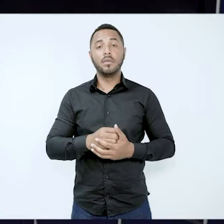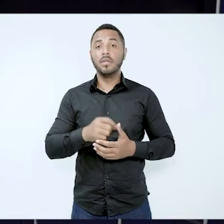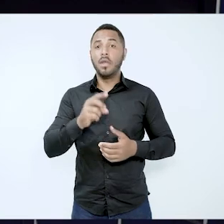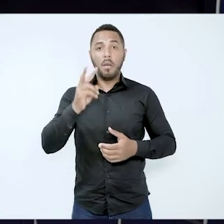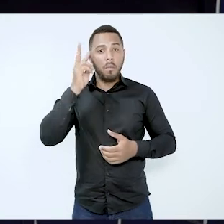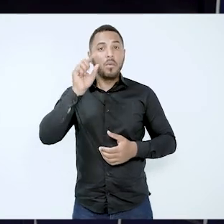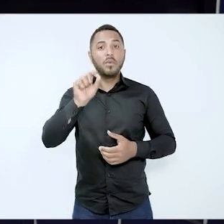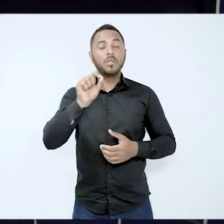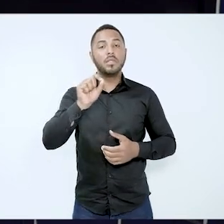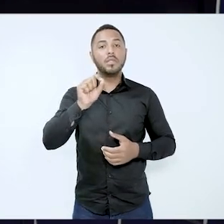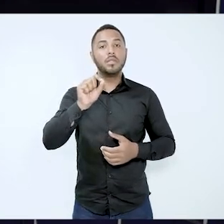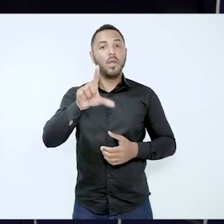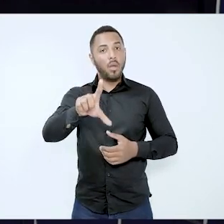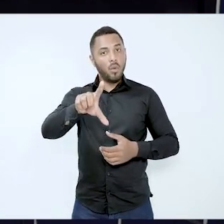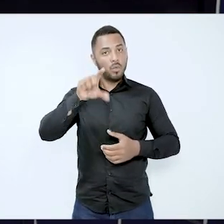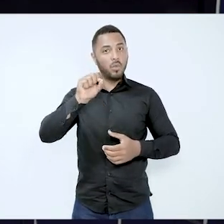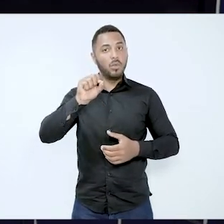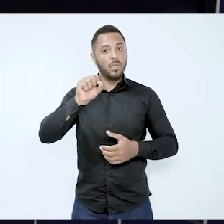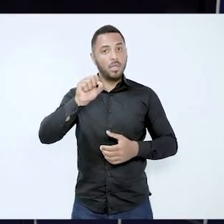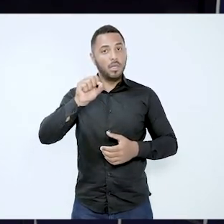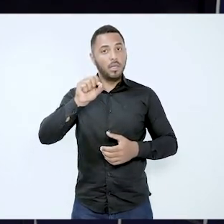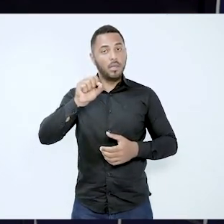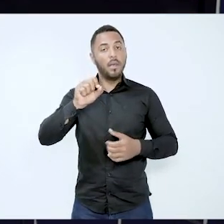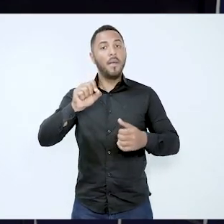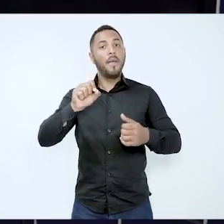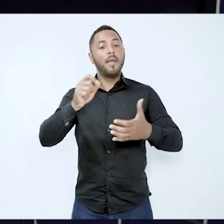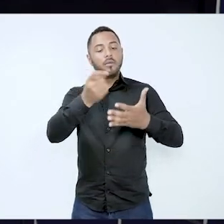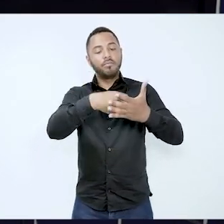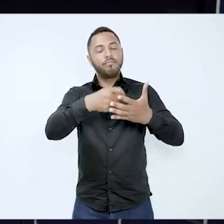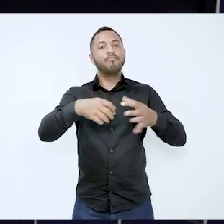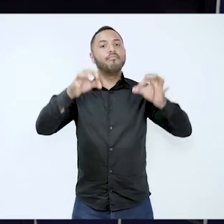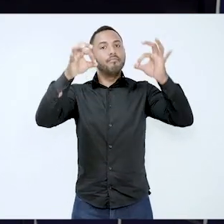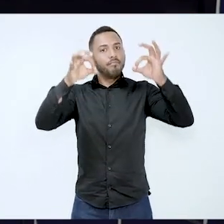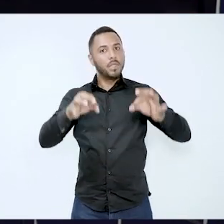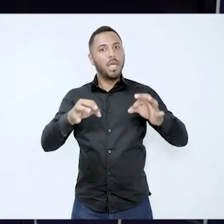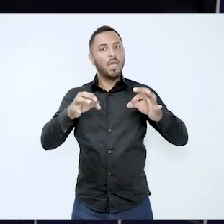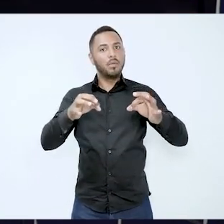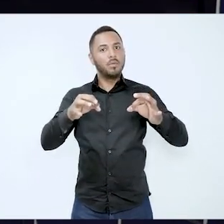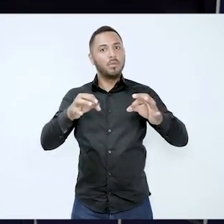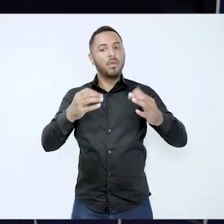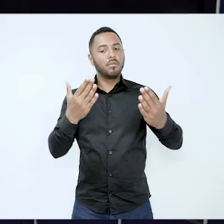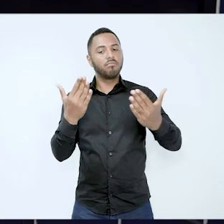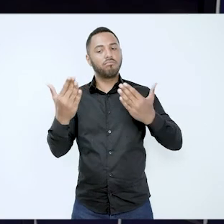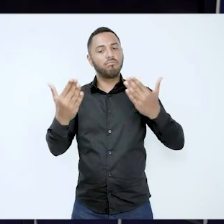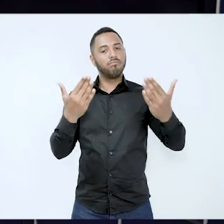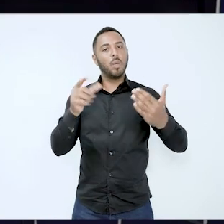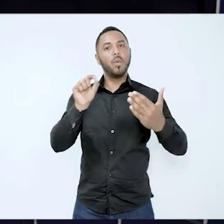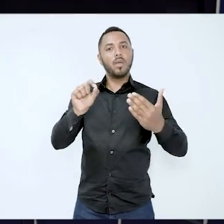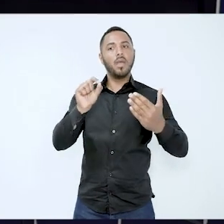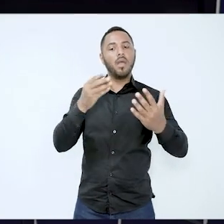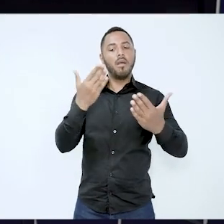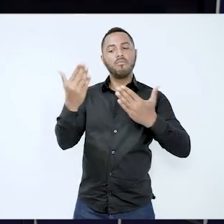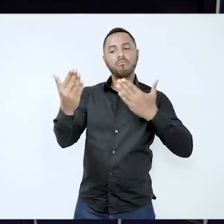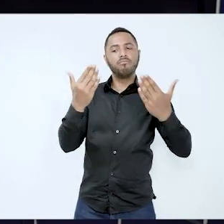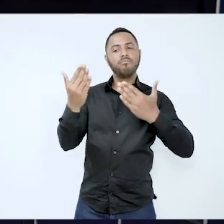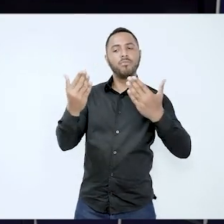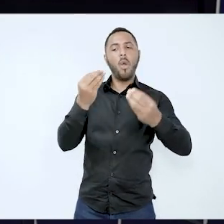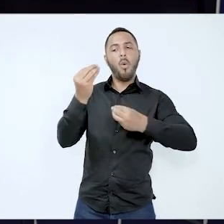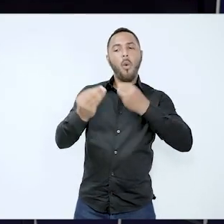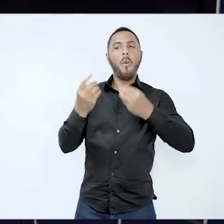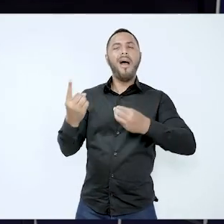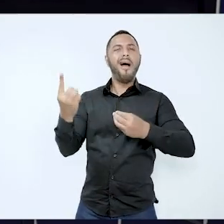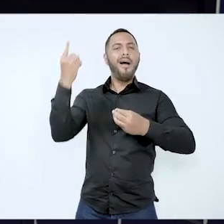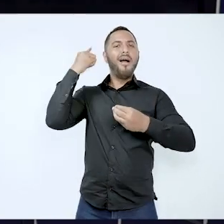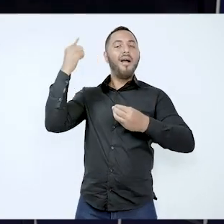por esse tema deve lembrar daquelas expressões que remetem à comparação. Né? Você vai